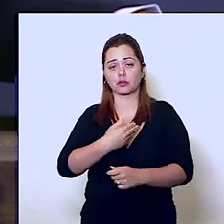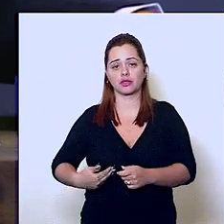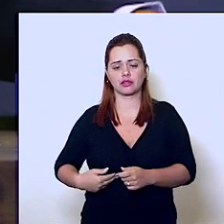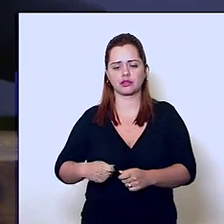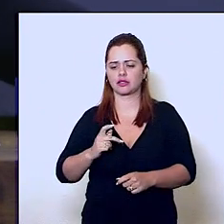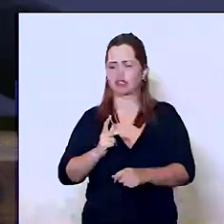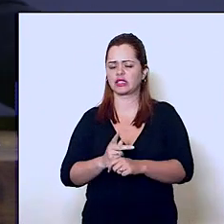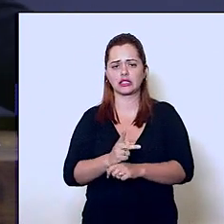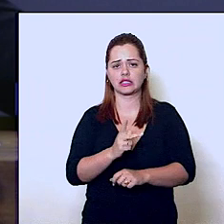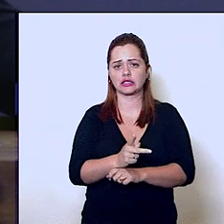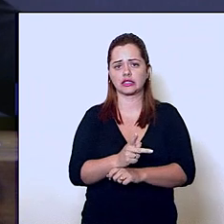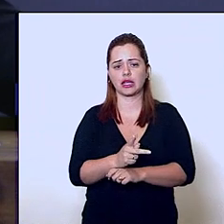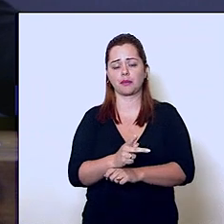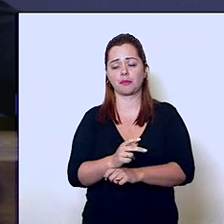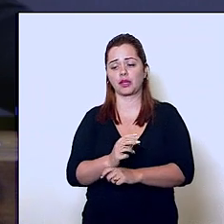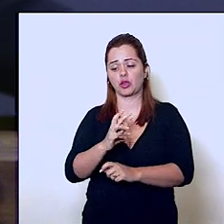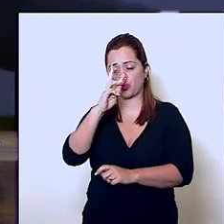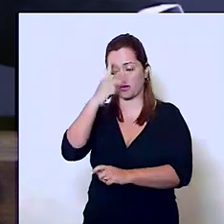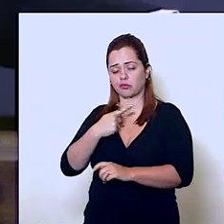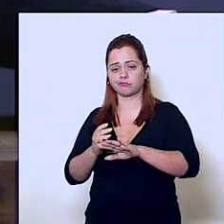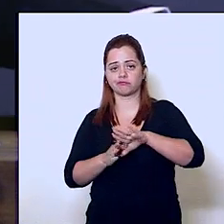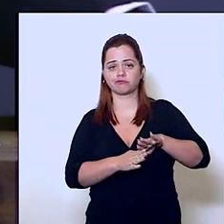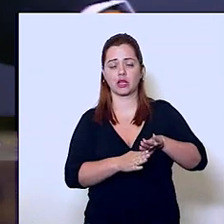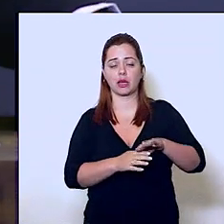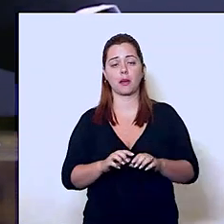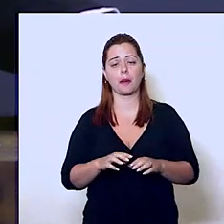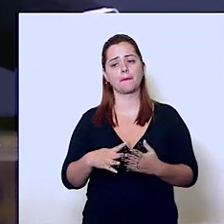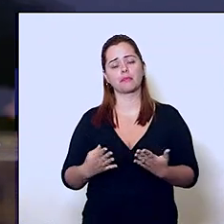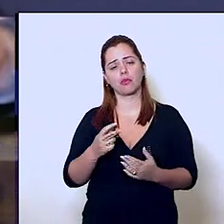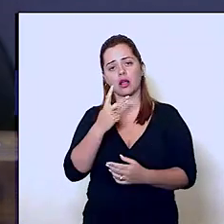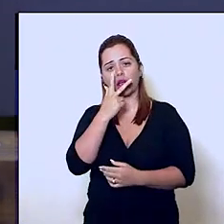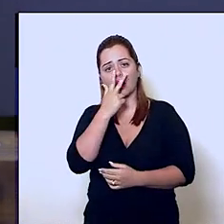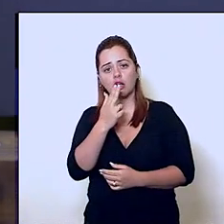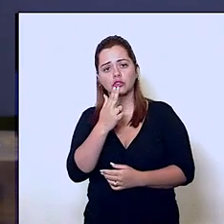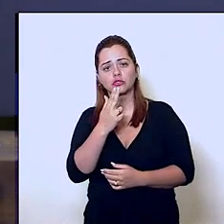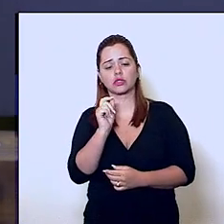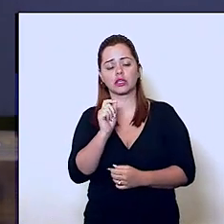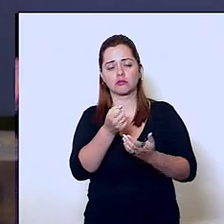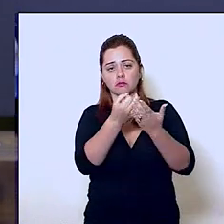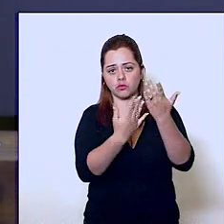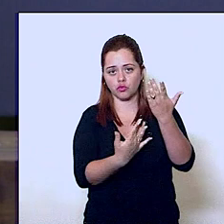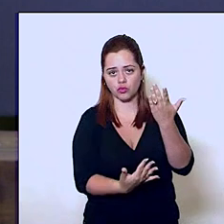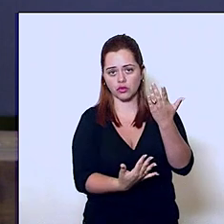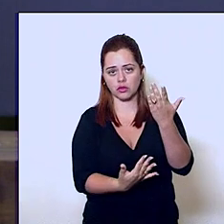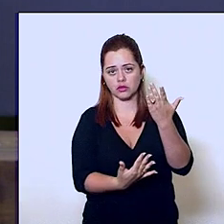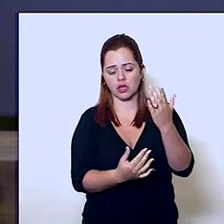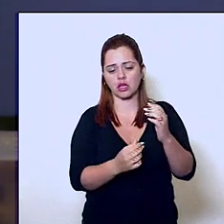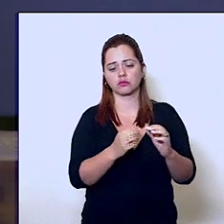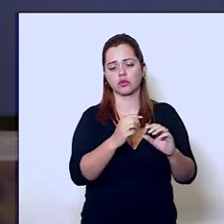da impessoalidade. Mas eu acho que isso também se destrincha, né, em facetas dessa